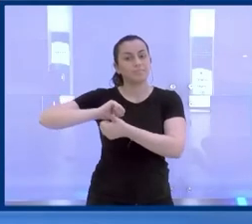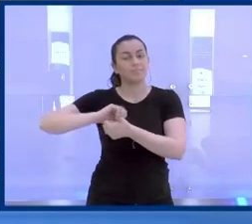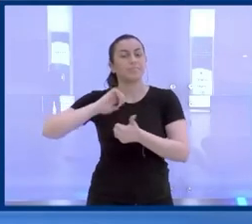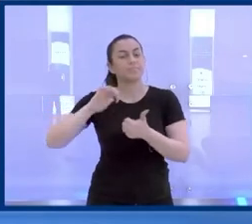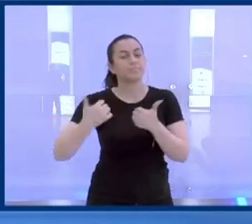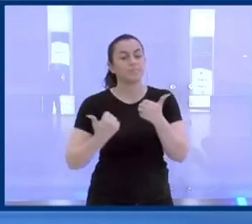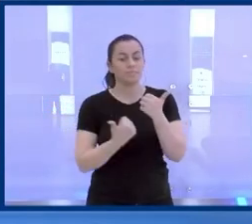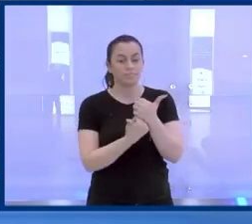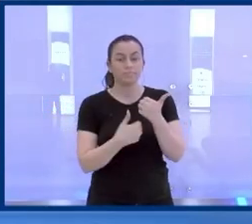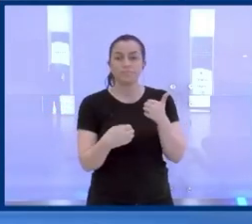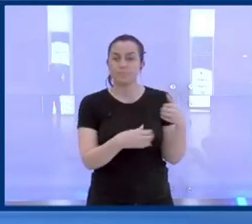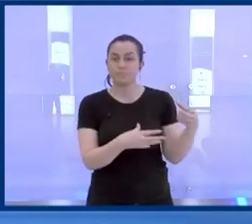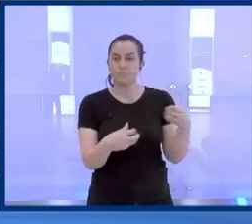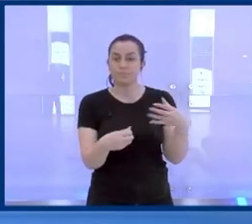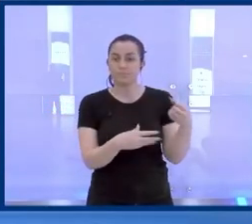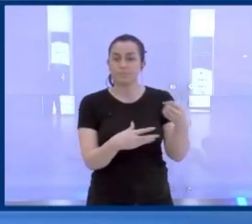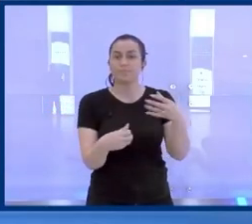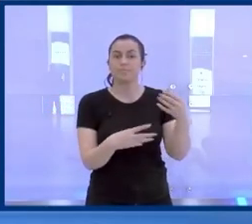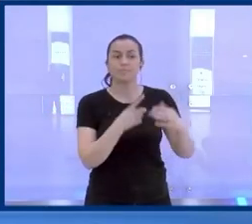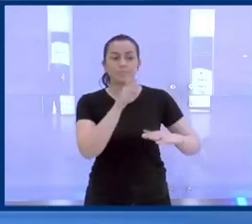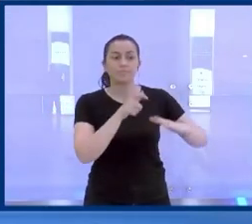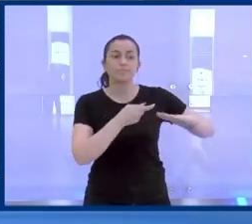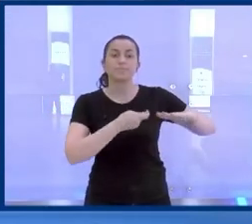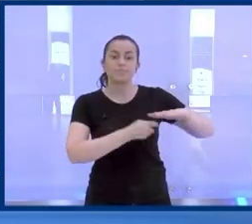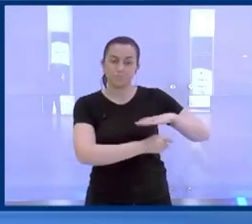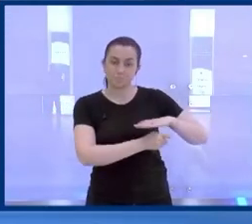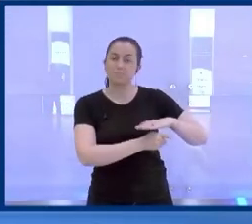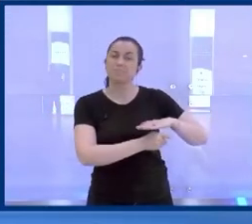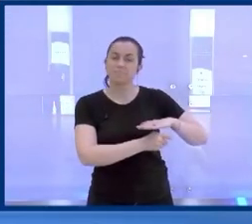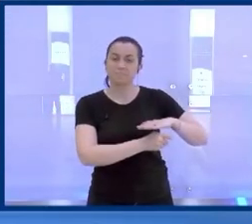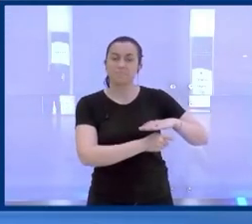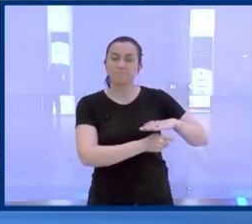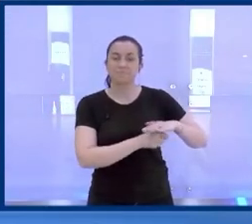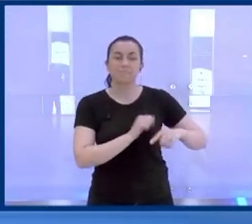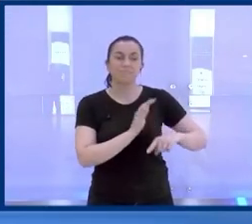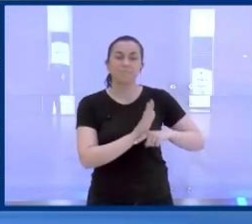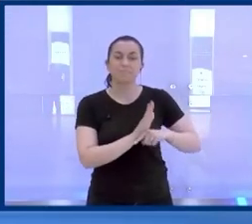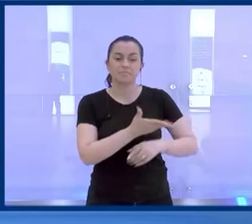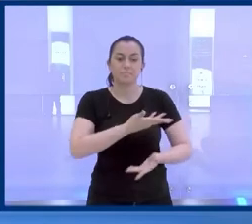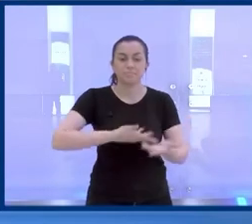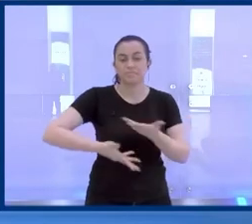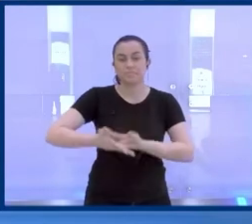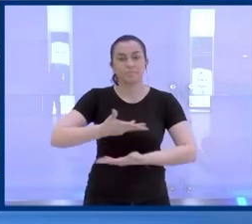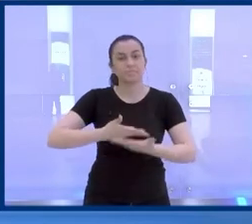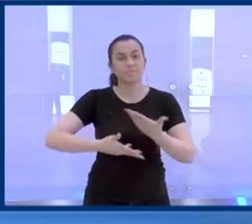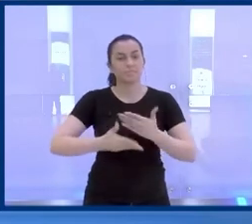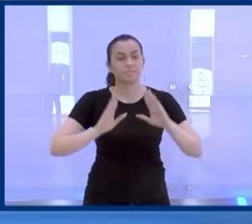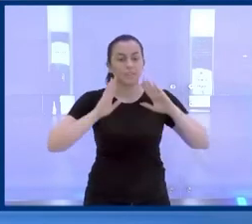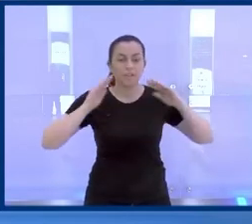o surgimento de empresas cujo o negócio seja a prestação de serviço de infraestrutura.